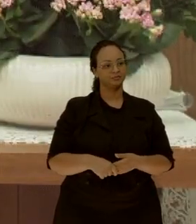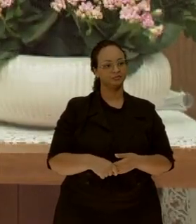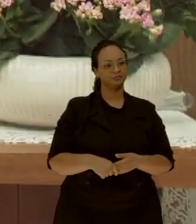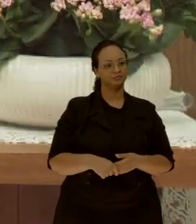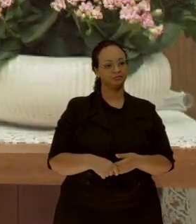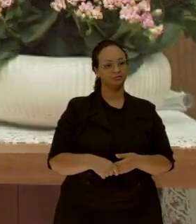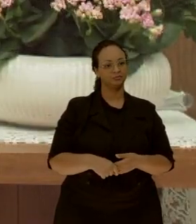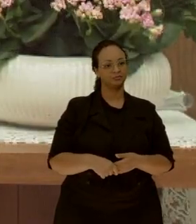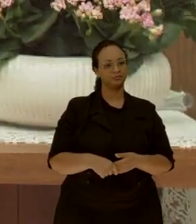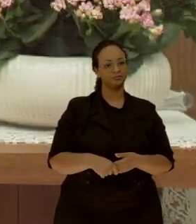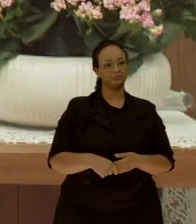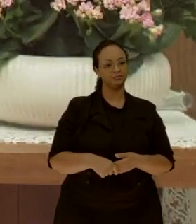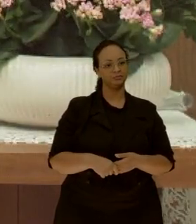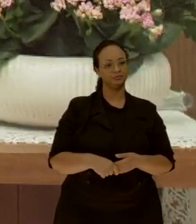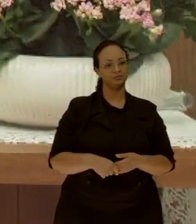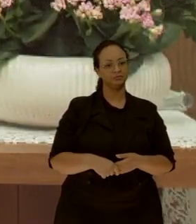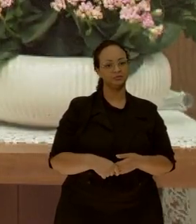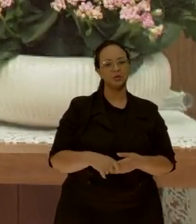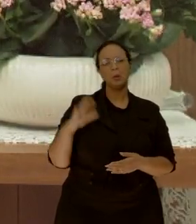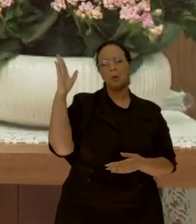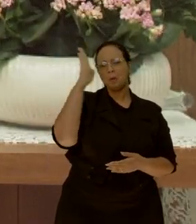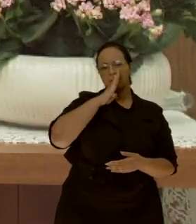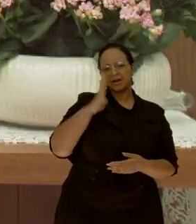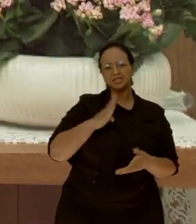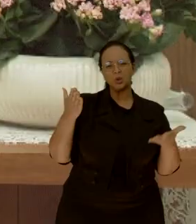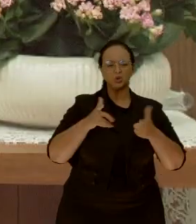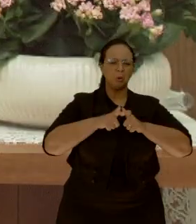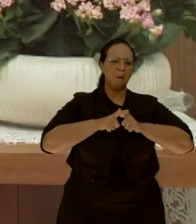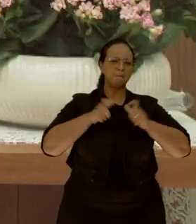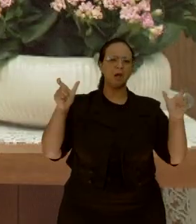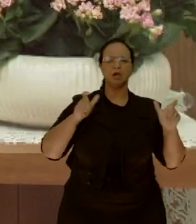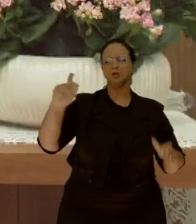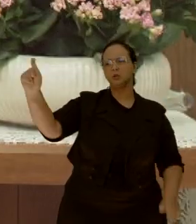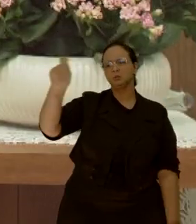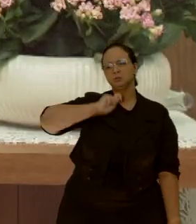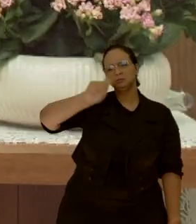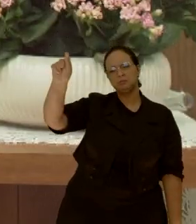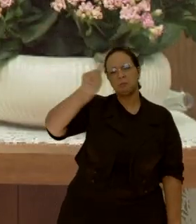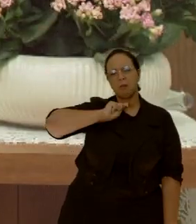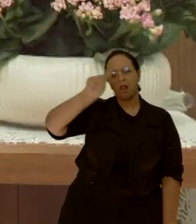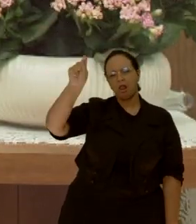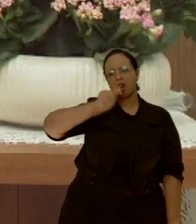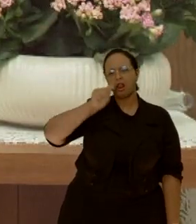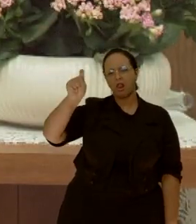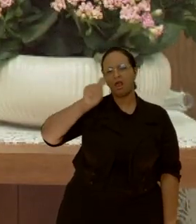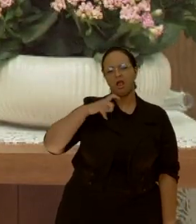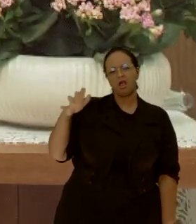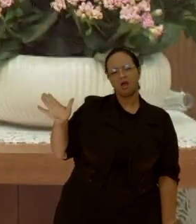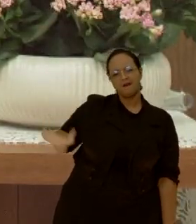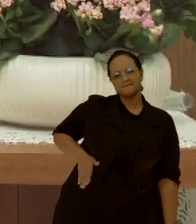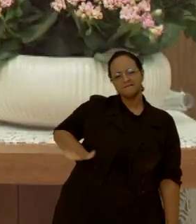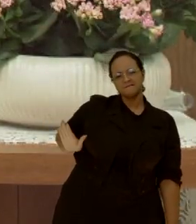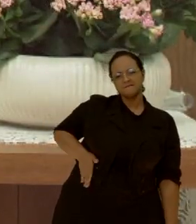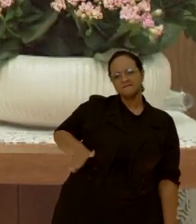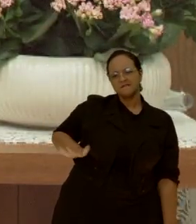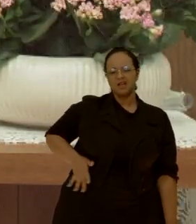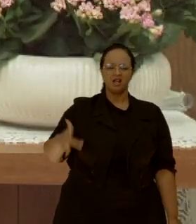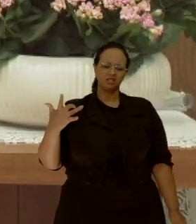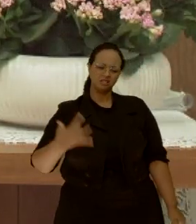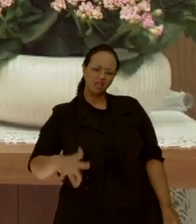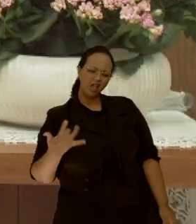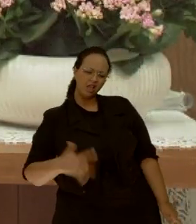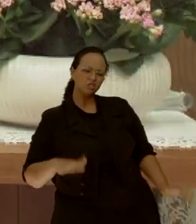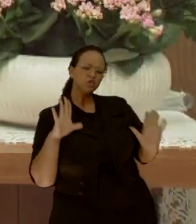O Brasil hoje está cheio de nóia, não é? Não é? Nóia. Os pobrezinhos que andam aí pelo meio da rua, coitadinhos, só